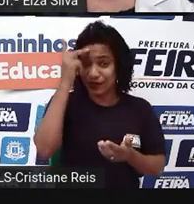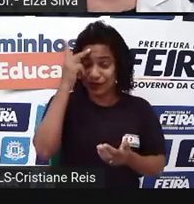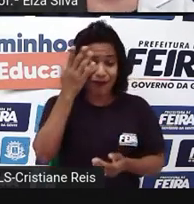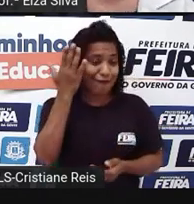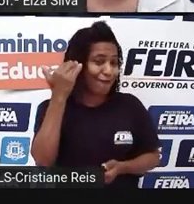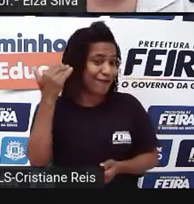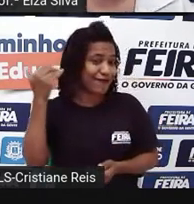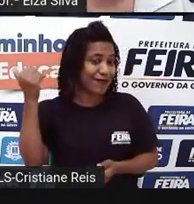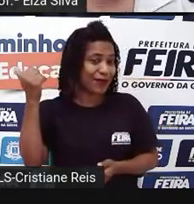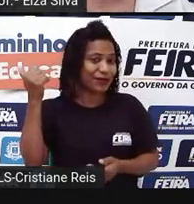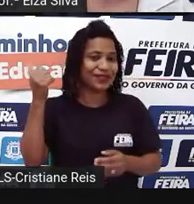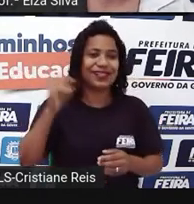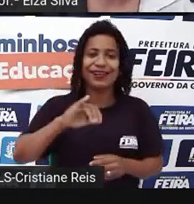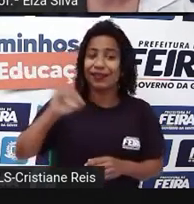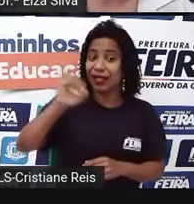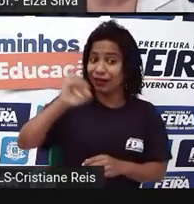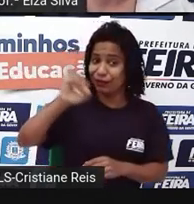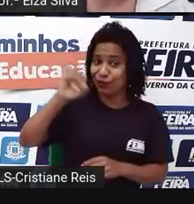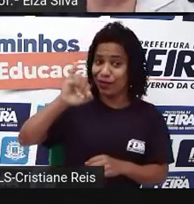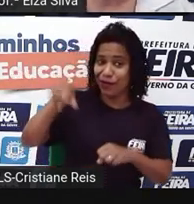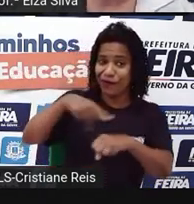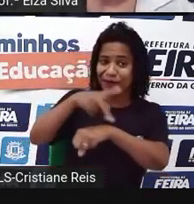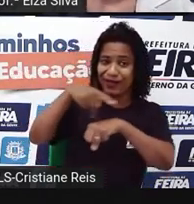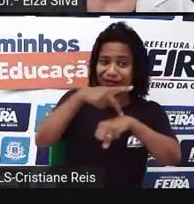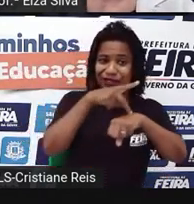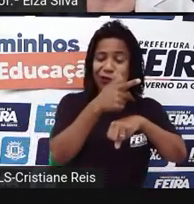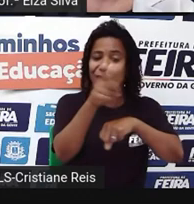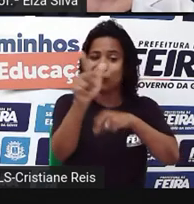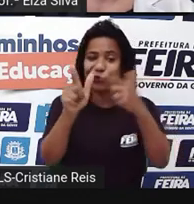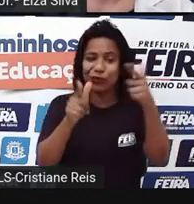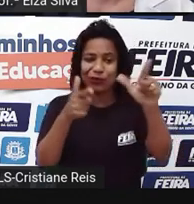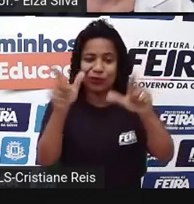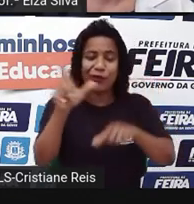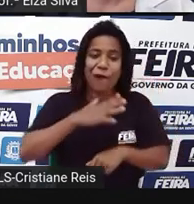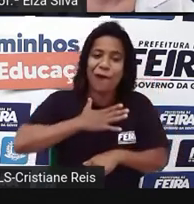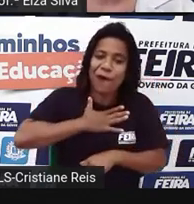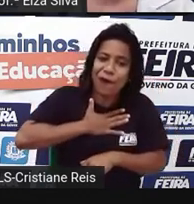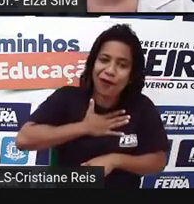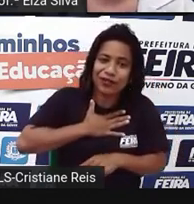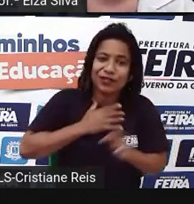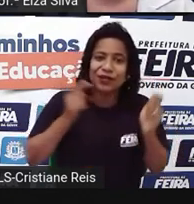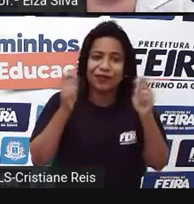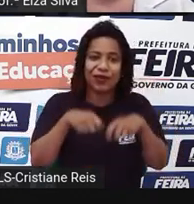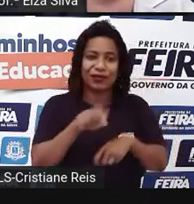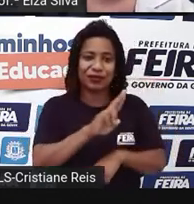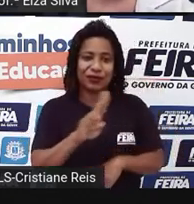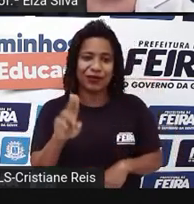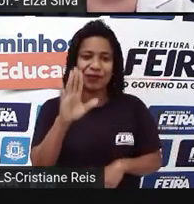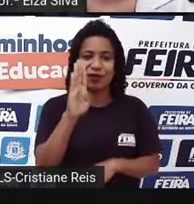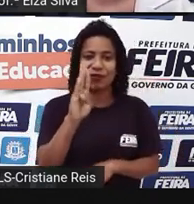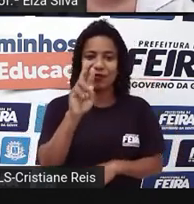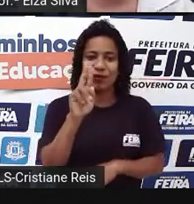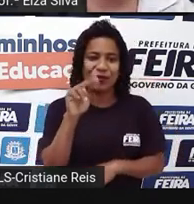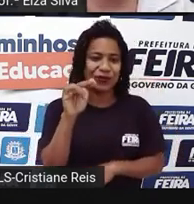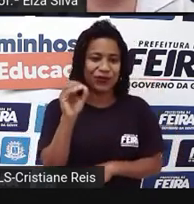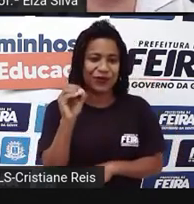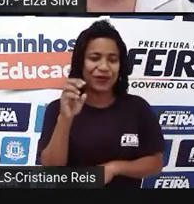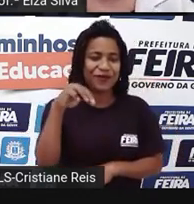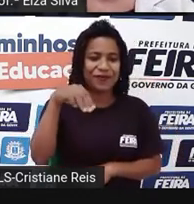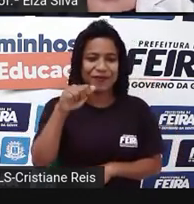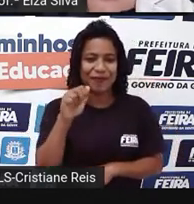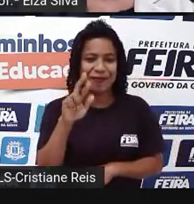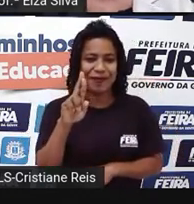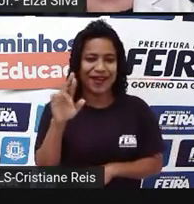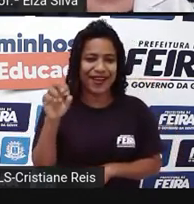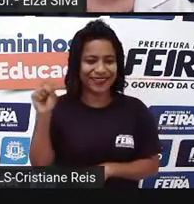e escrever sobre eles ou sobre elas? Eu trago aqui um exemplo do Bruno Mars. I love Bruno Mars. And